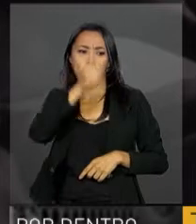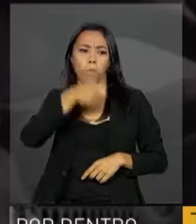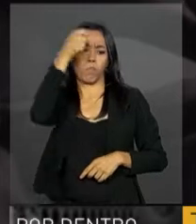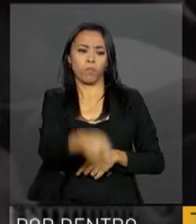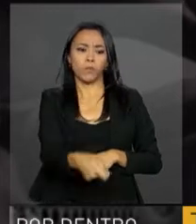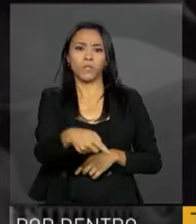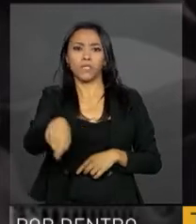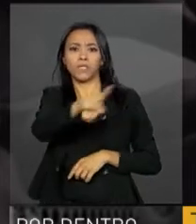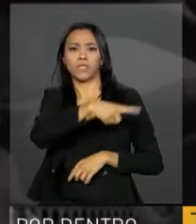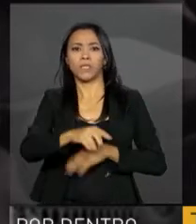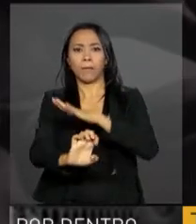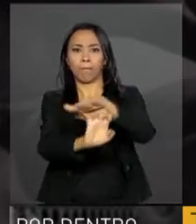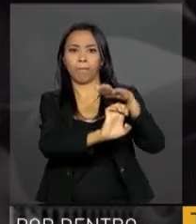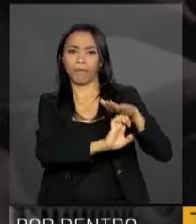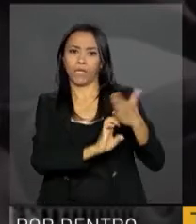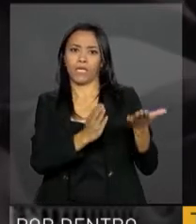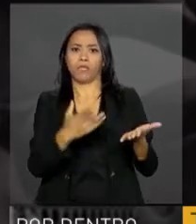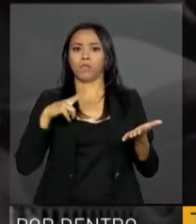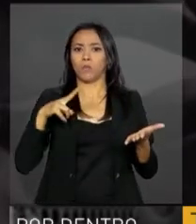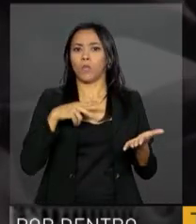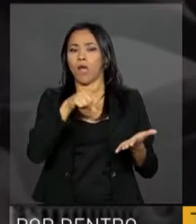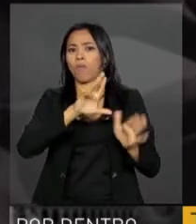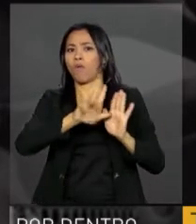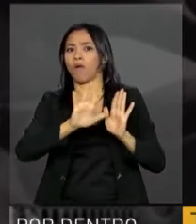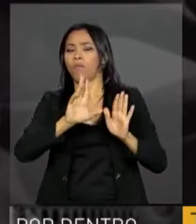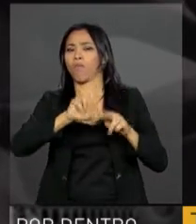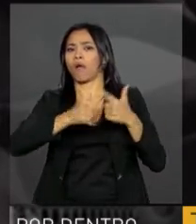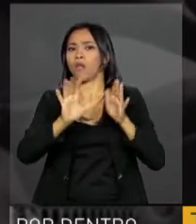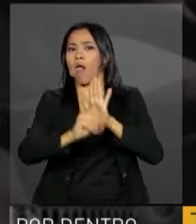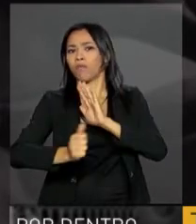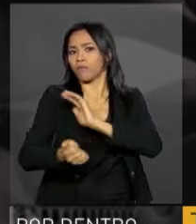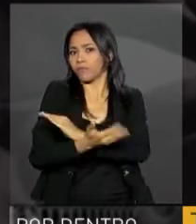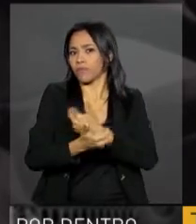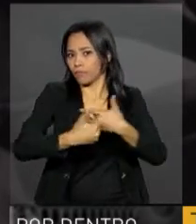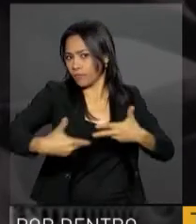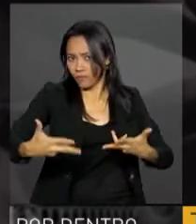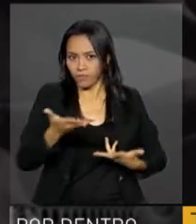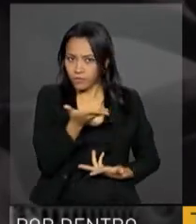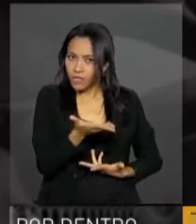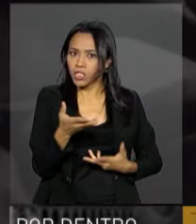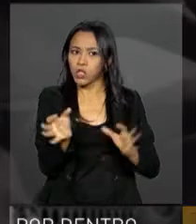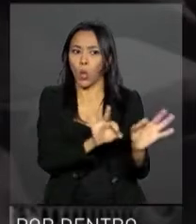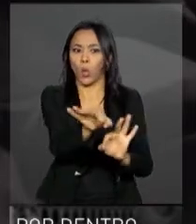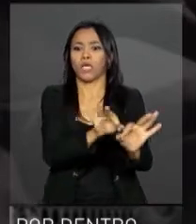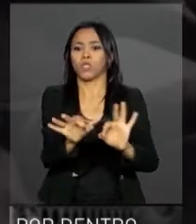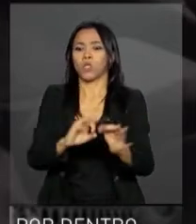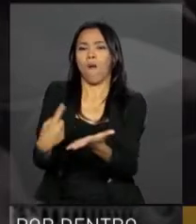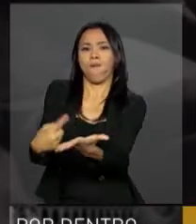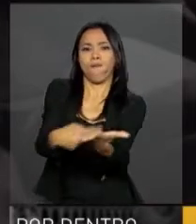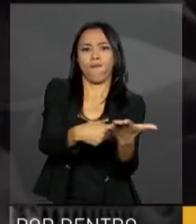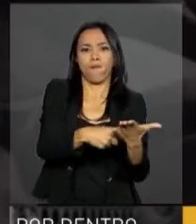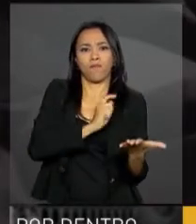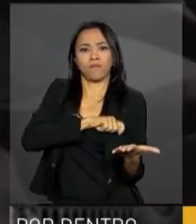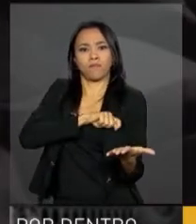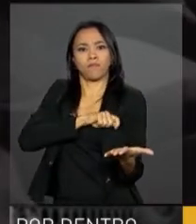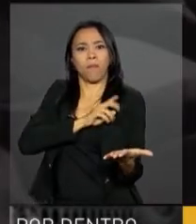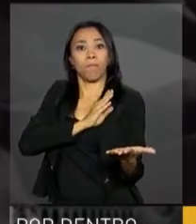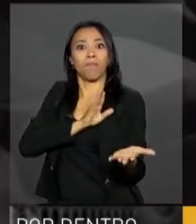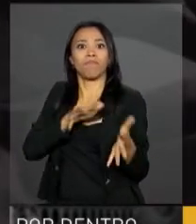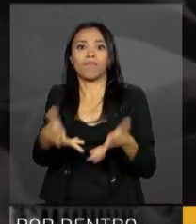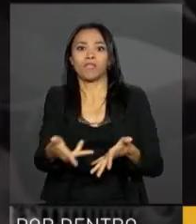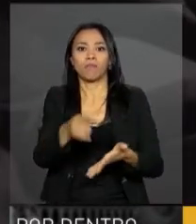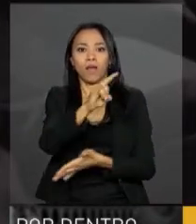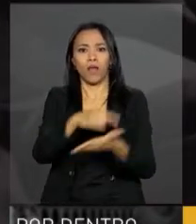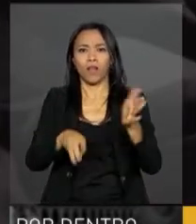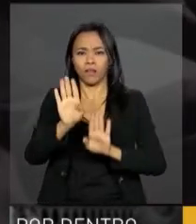privada que praticou ato ilícito, corrupção, do que for, que se organizou em cartéis para participar de licitações.